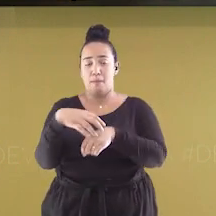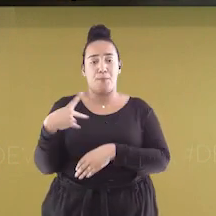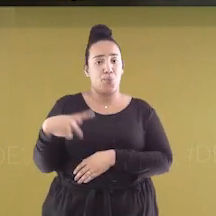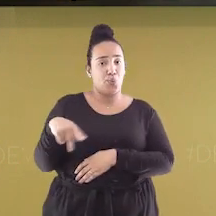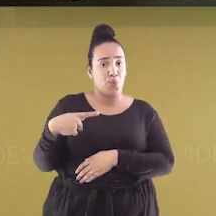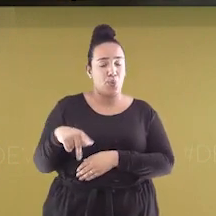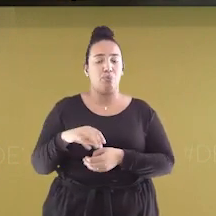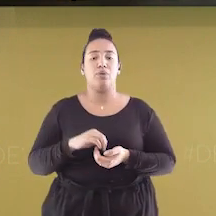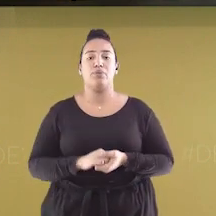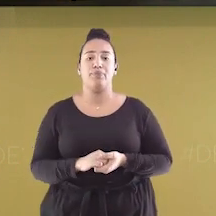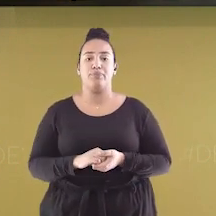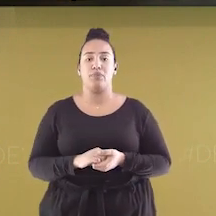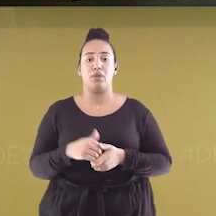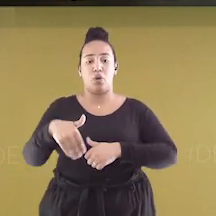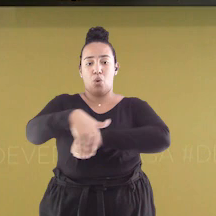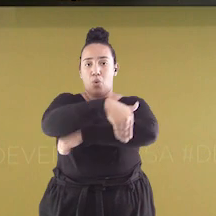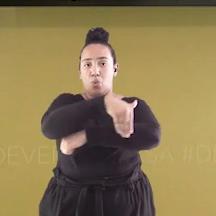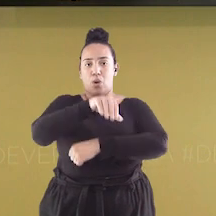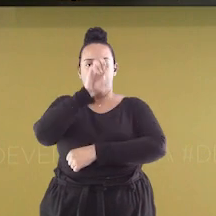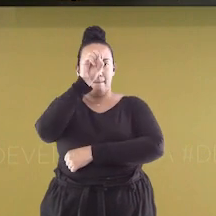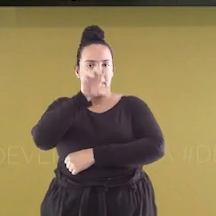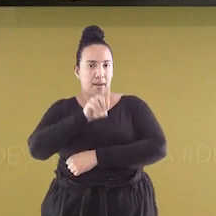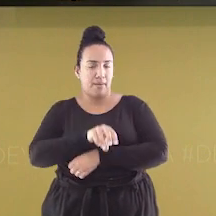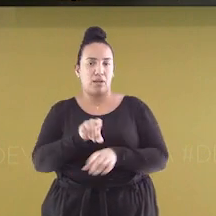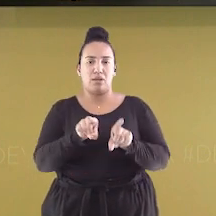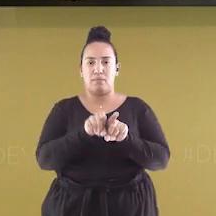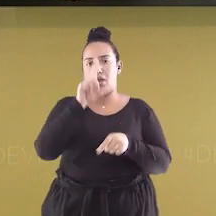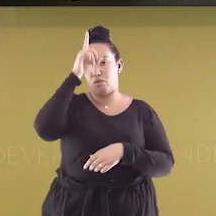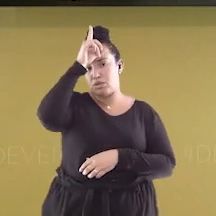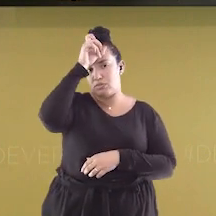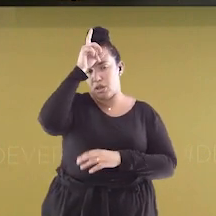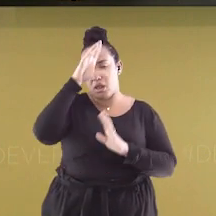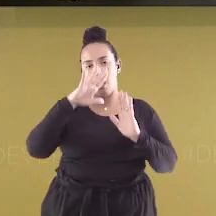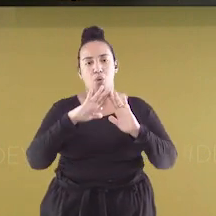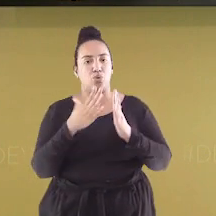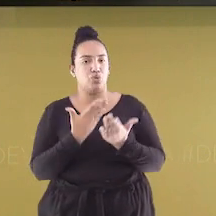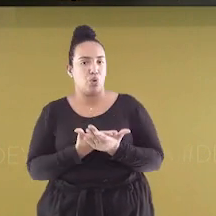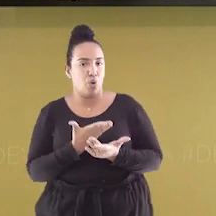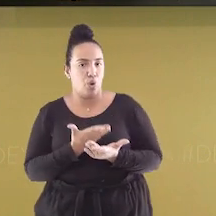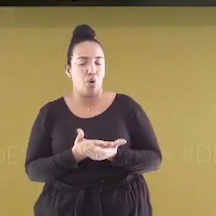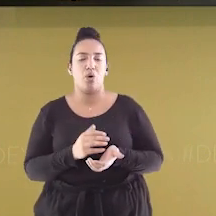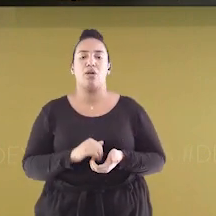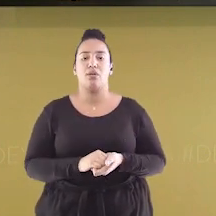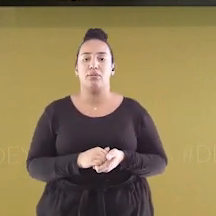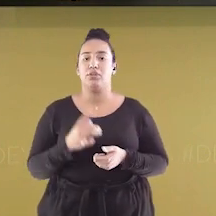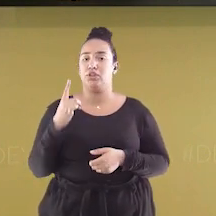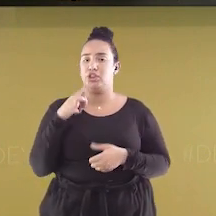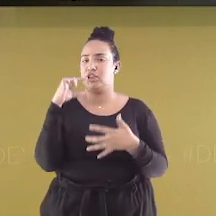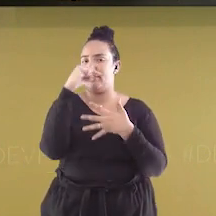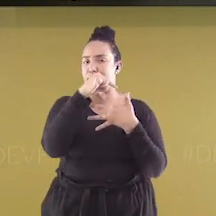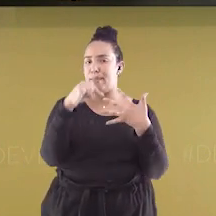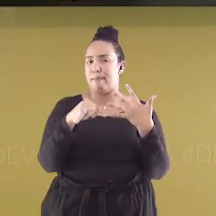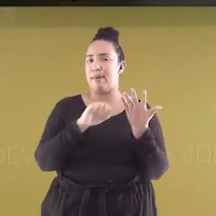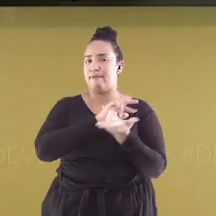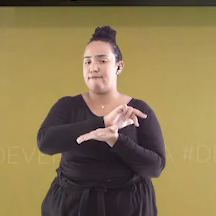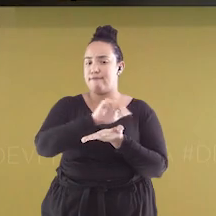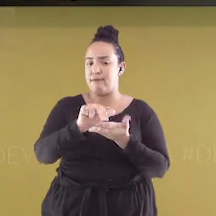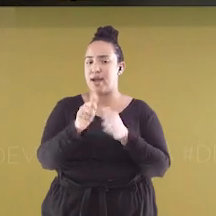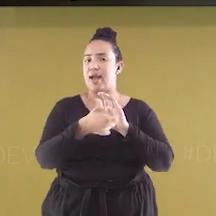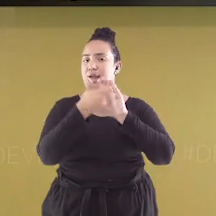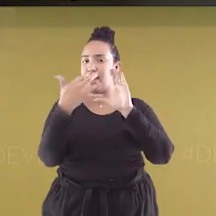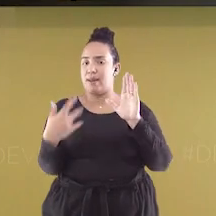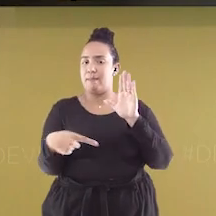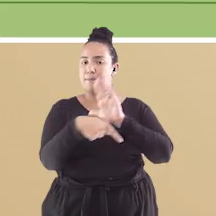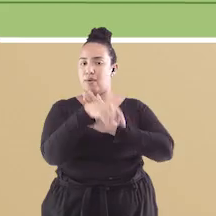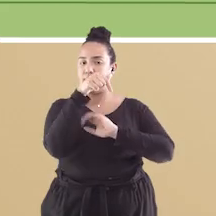pavimentadas, sinalização nas ruas, hospitais, escolas, entre outras necessidades que são características